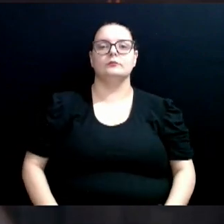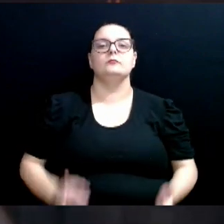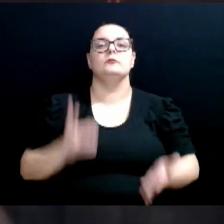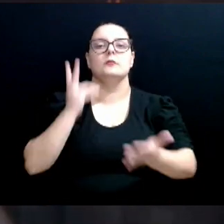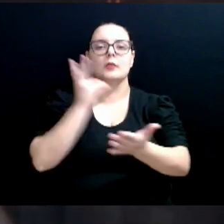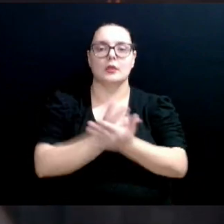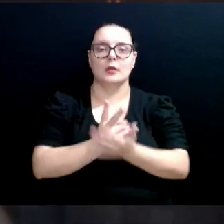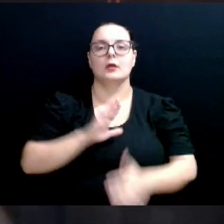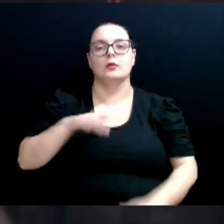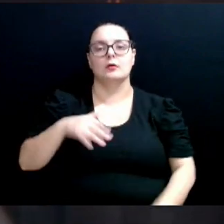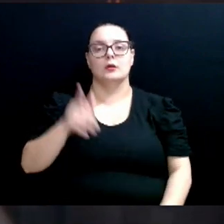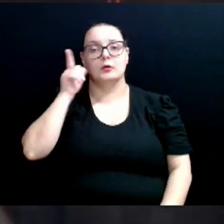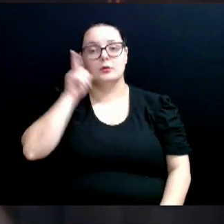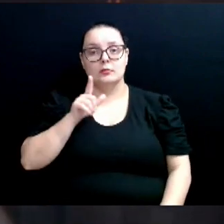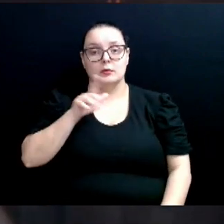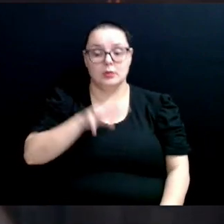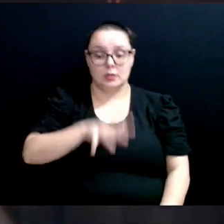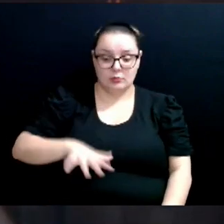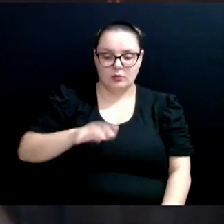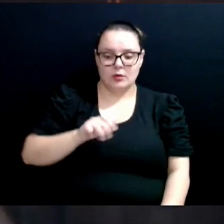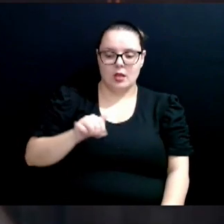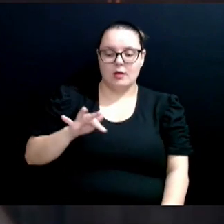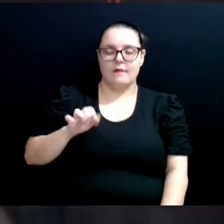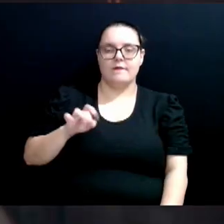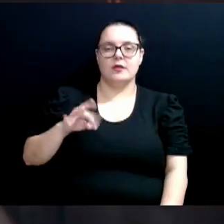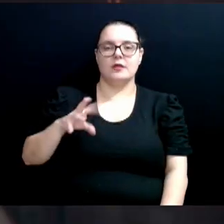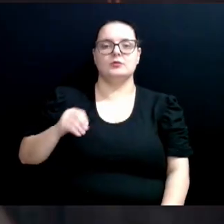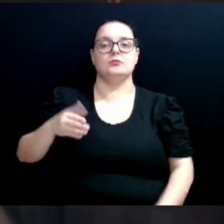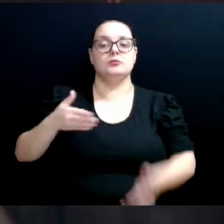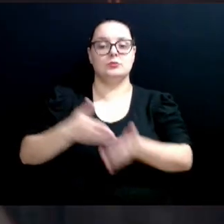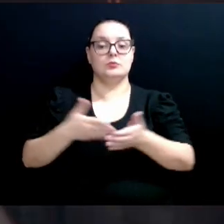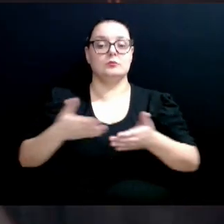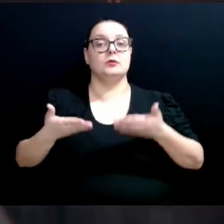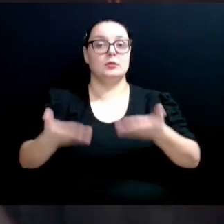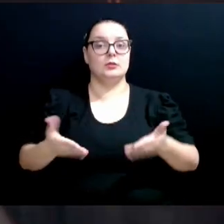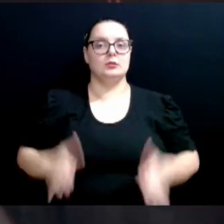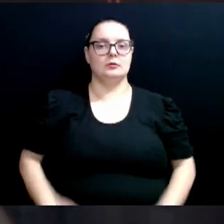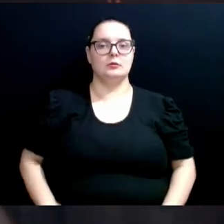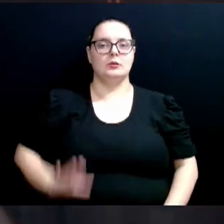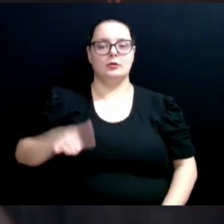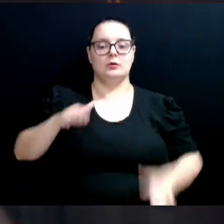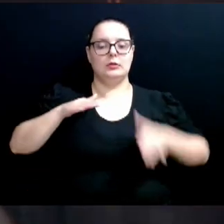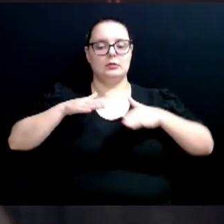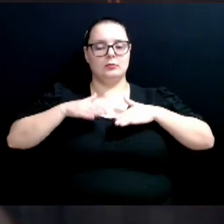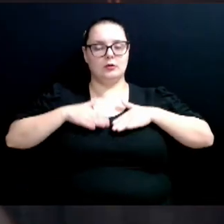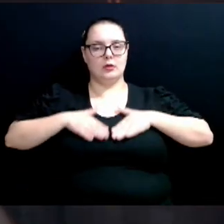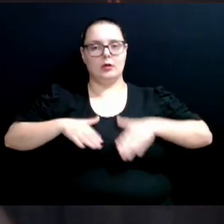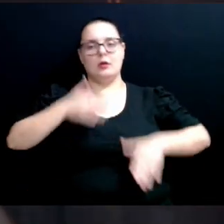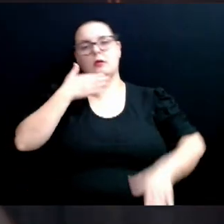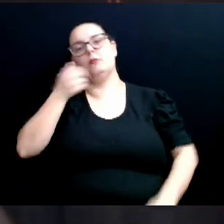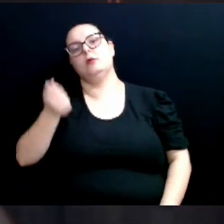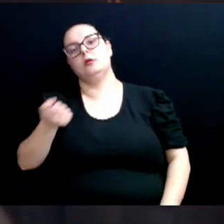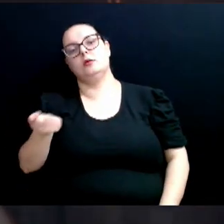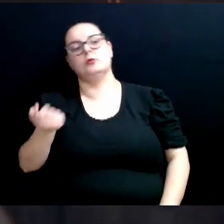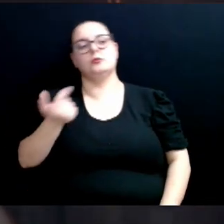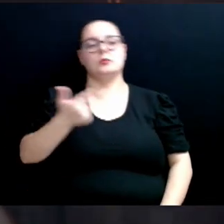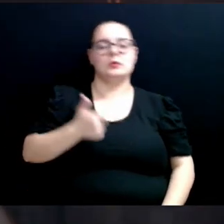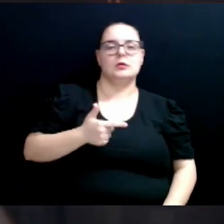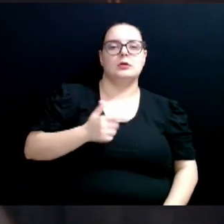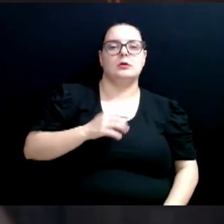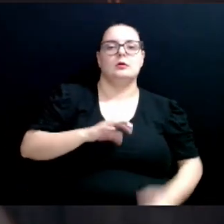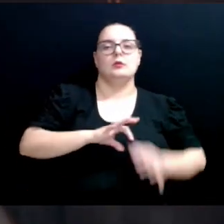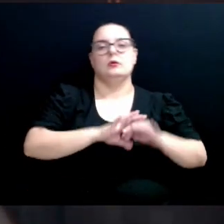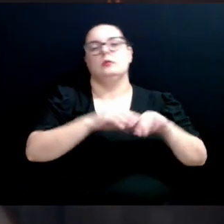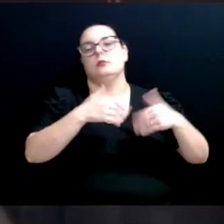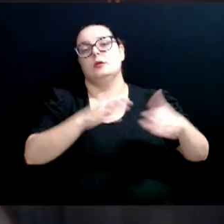do campo afetivo, a gente colocar o limite, quando a gente está calmo, é melhor do que quando, às vezes, a gente deixa para colocar o limite